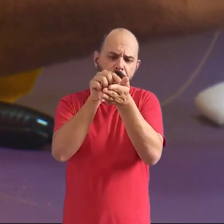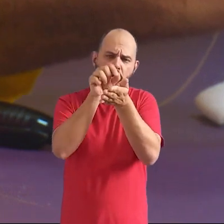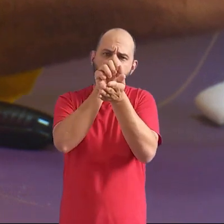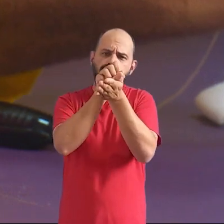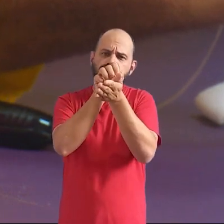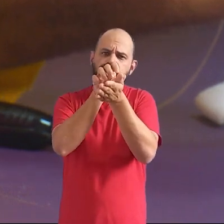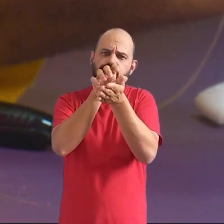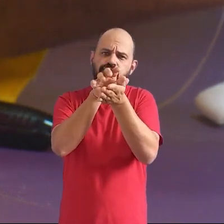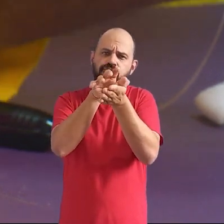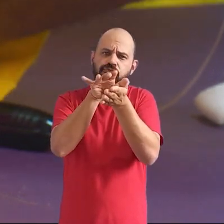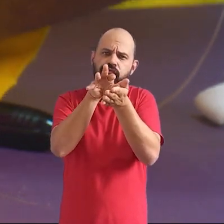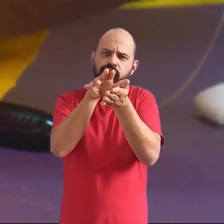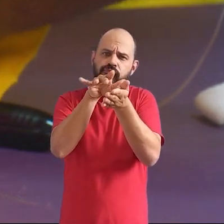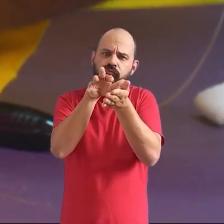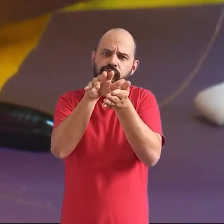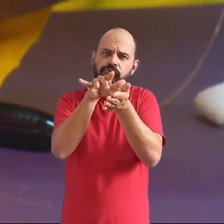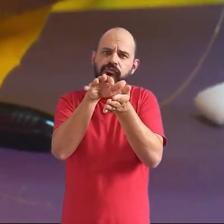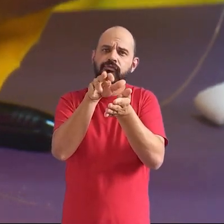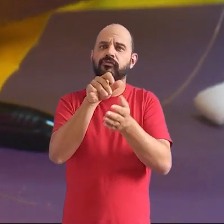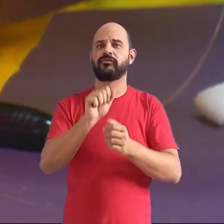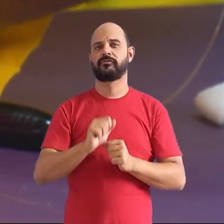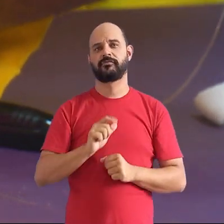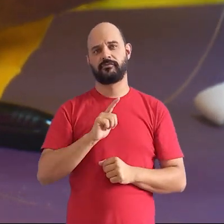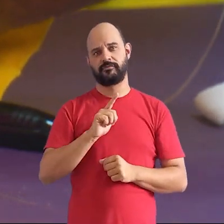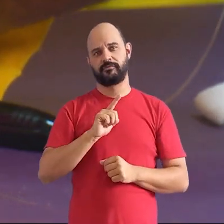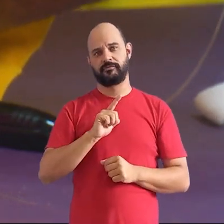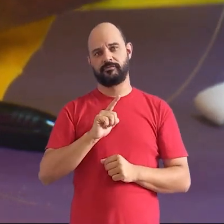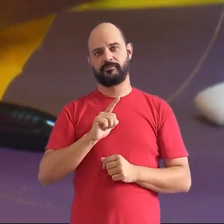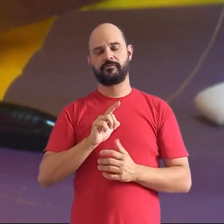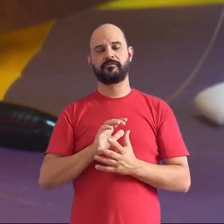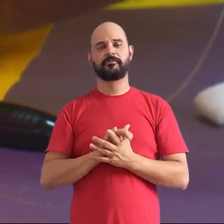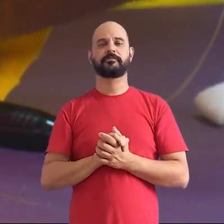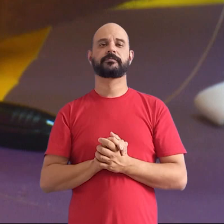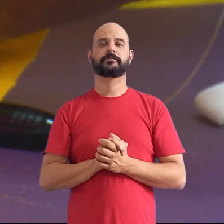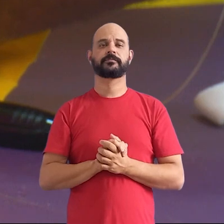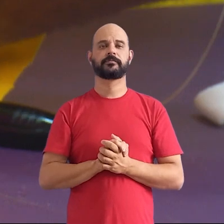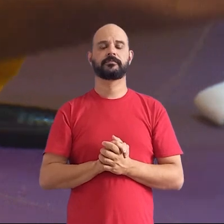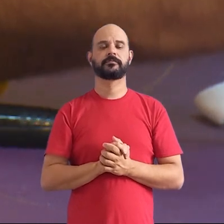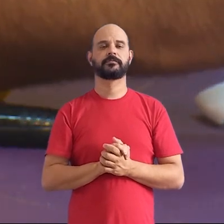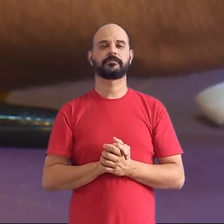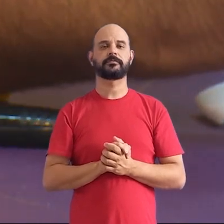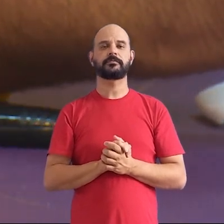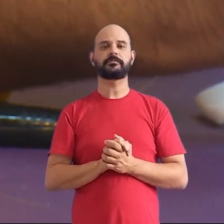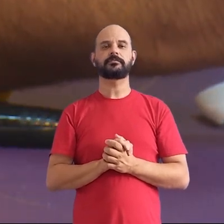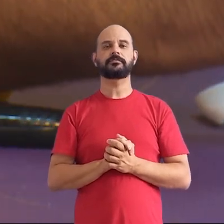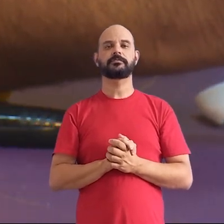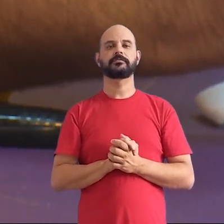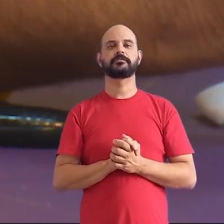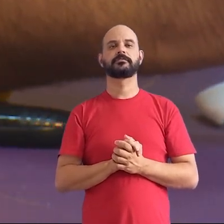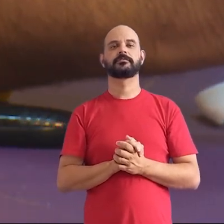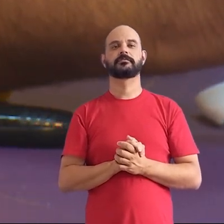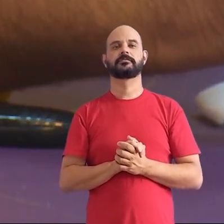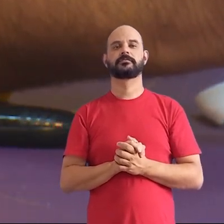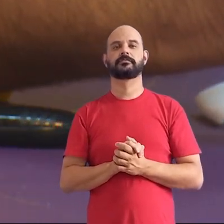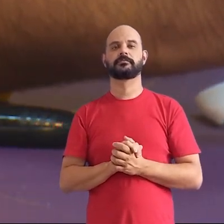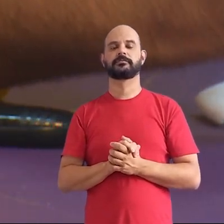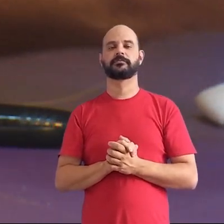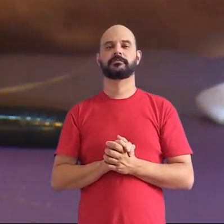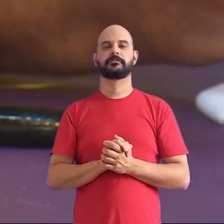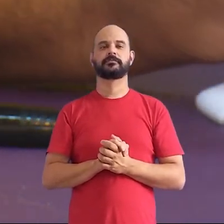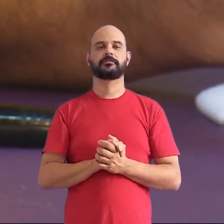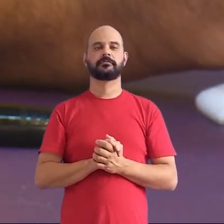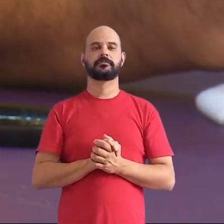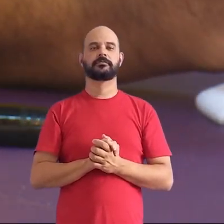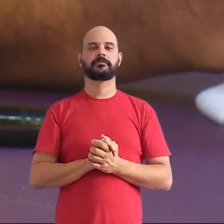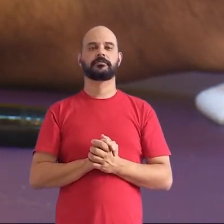caneta, porque se você for querer depositar um pouco mais de pressão, vai borrar o tecido. Porque